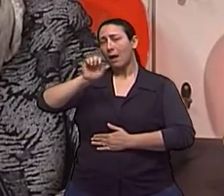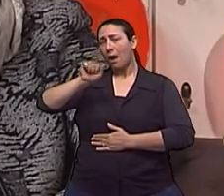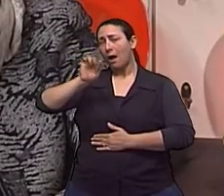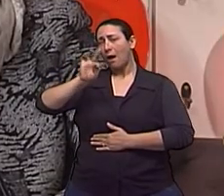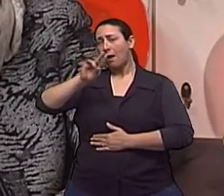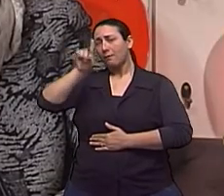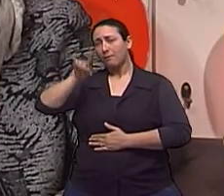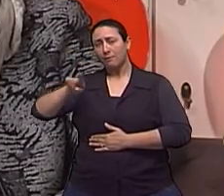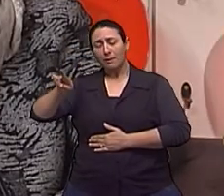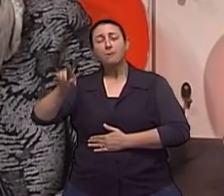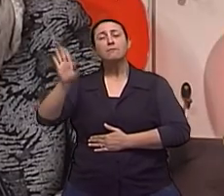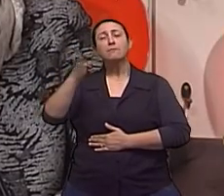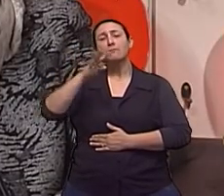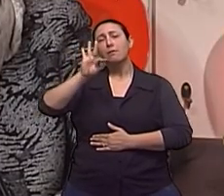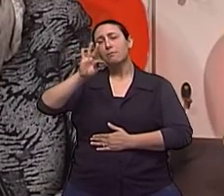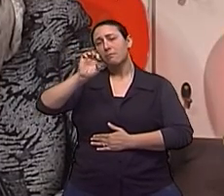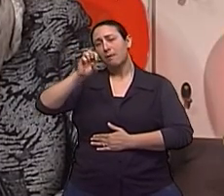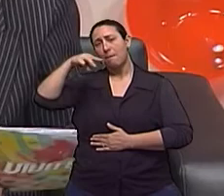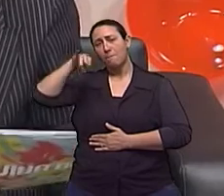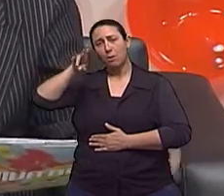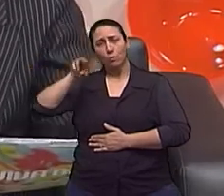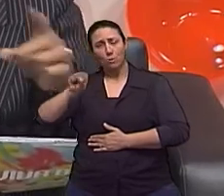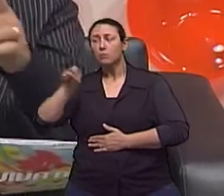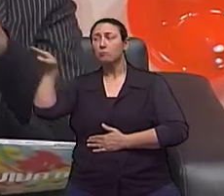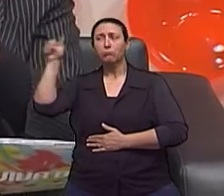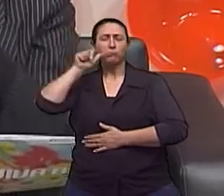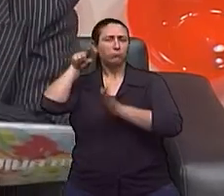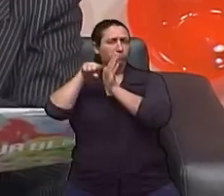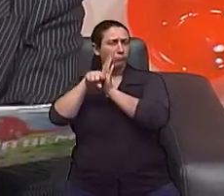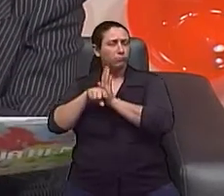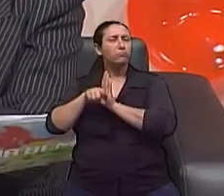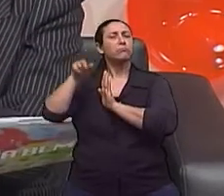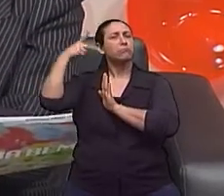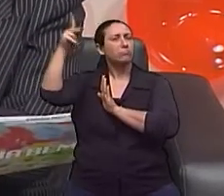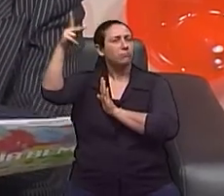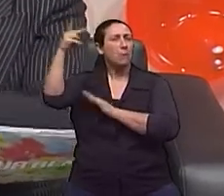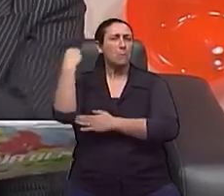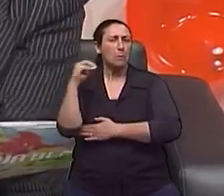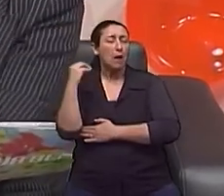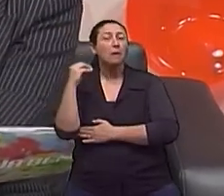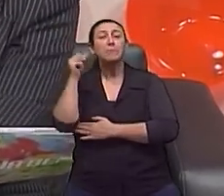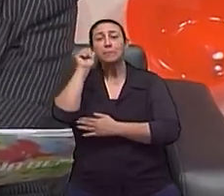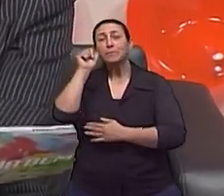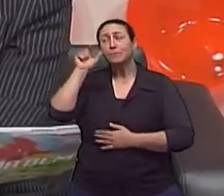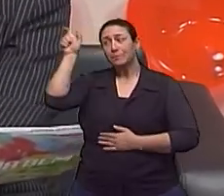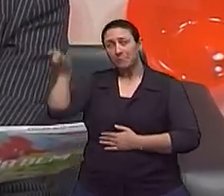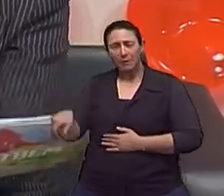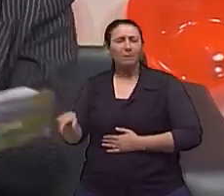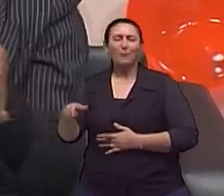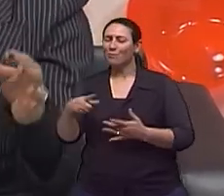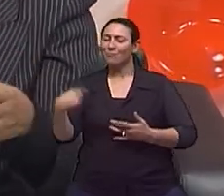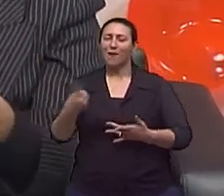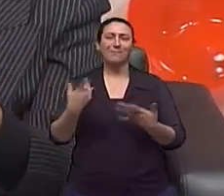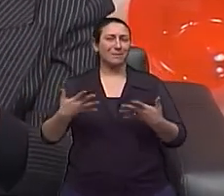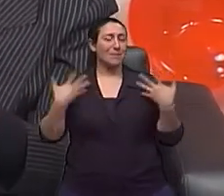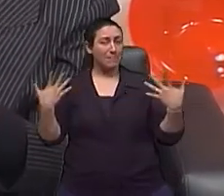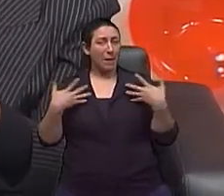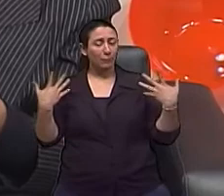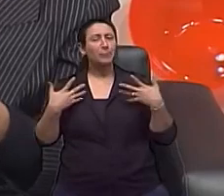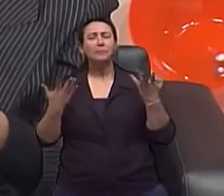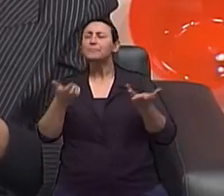setor técnico-científico da Apex Porto Alegre vocês estão gostando da nossa conversa aqui né Nós estamos animadíssimas